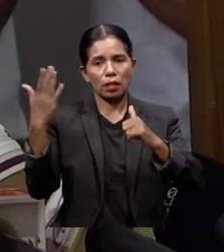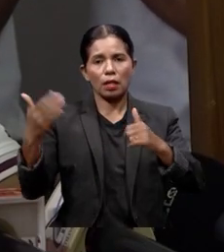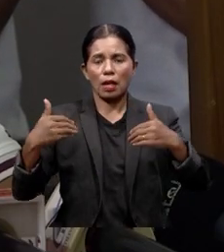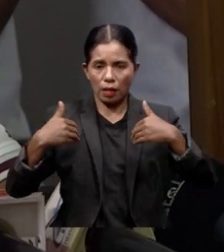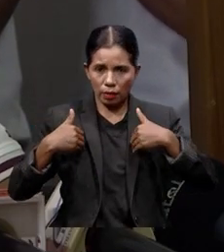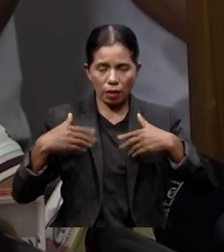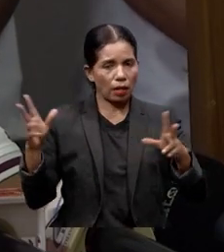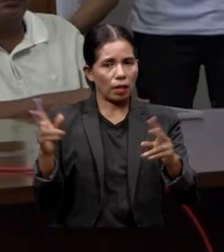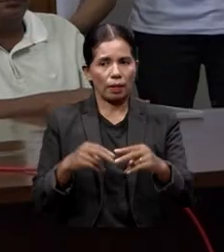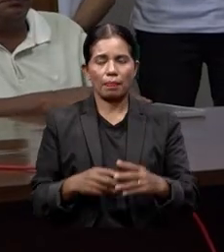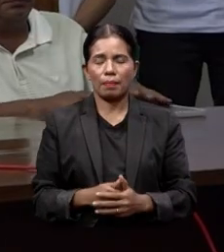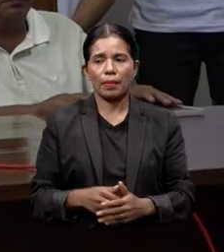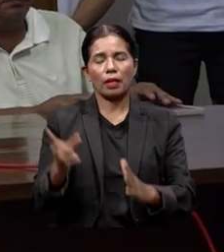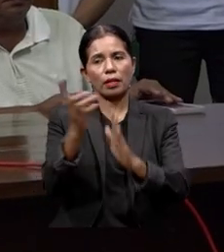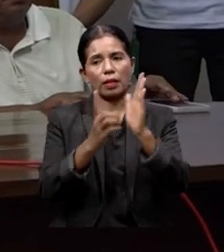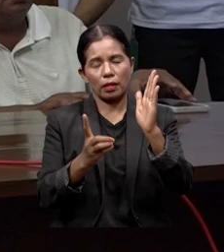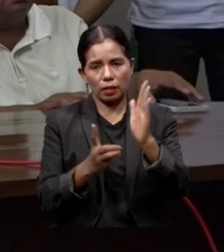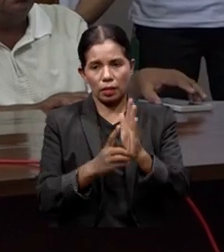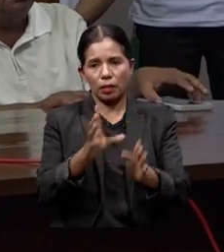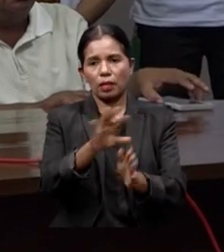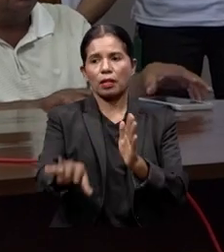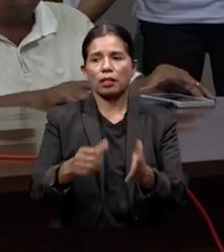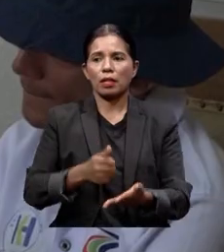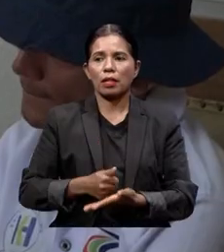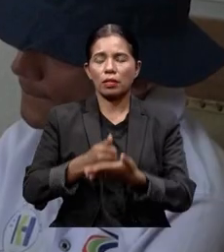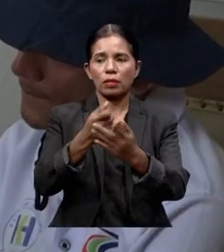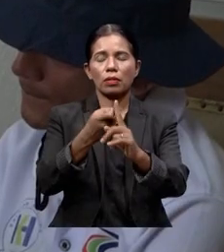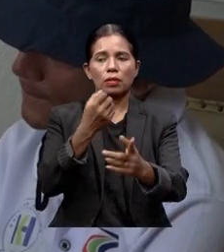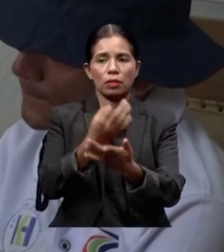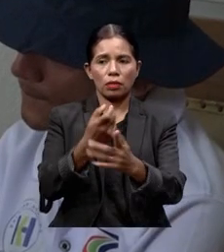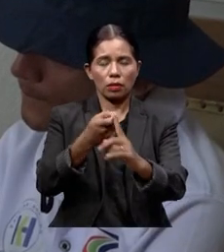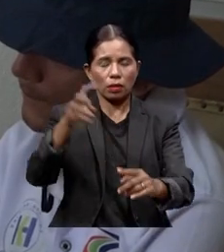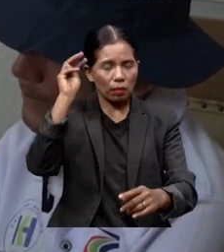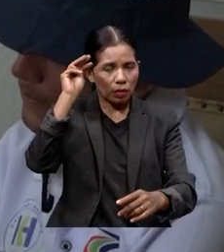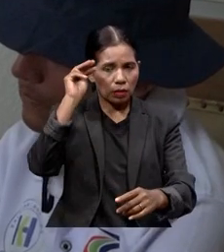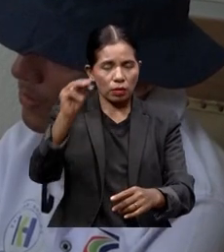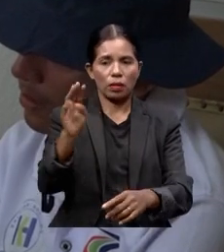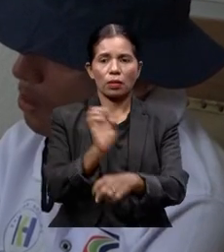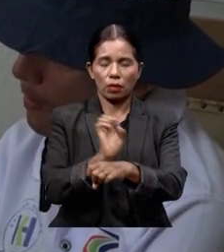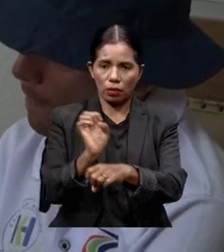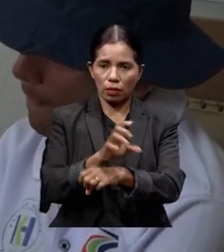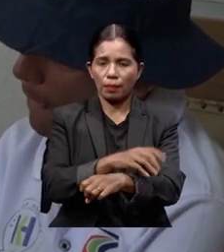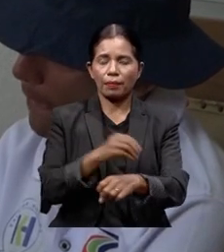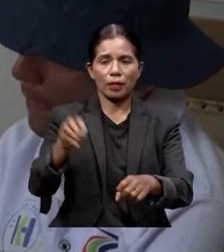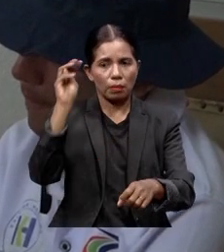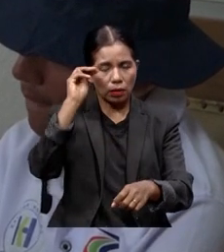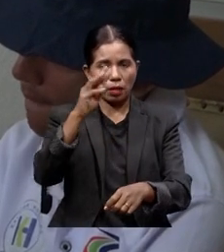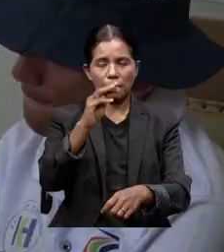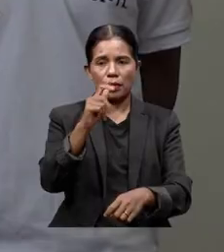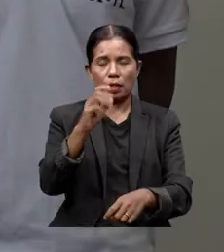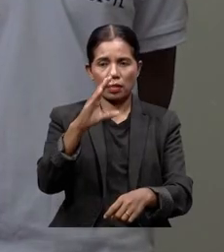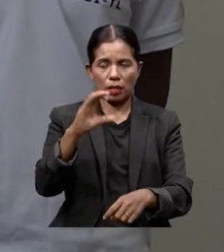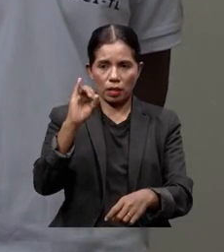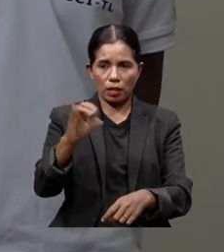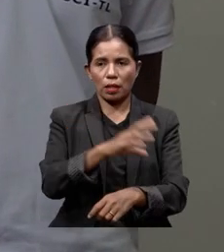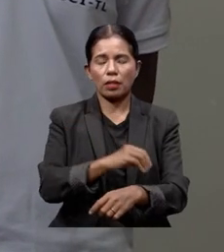lá. Levantamento de dados empresarial, né? Retanga apoio fundos, russo ministro, coordenador assunto econômico, ministro turismo no ambiente,